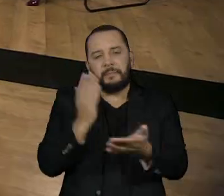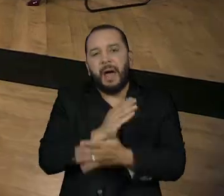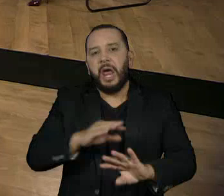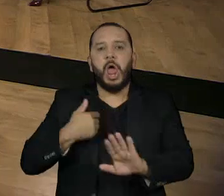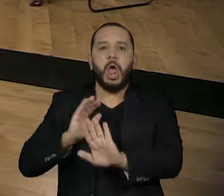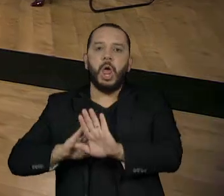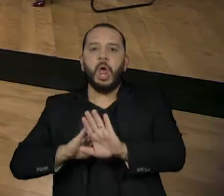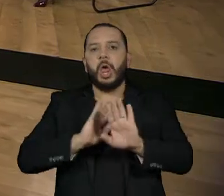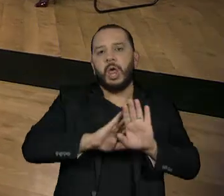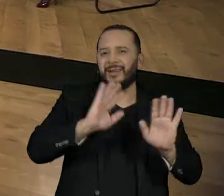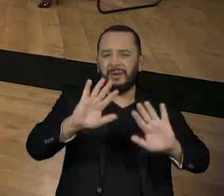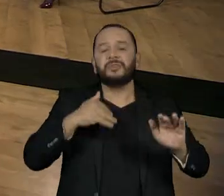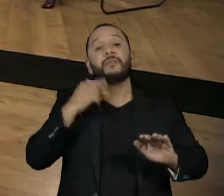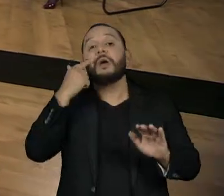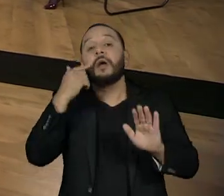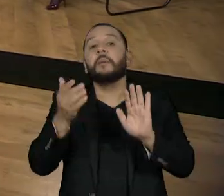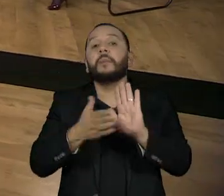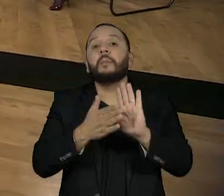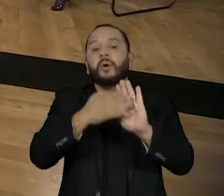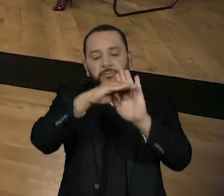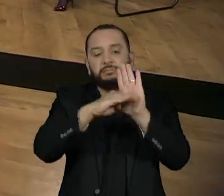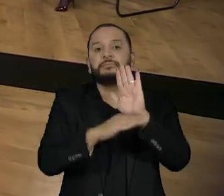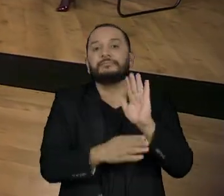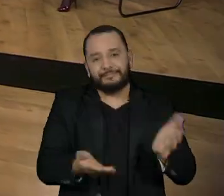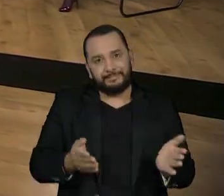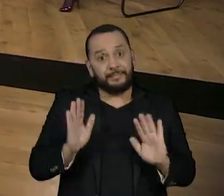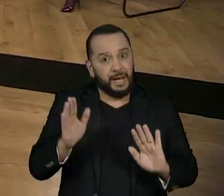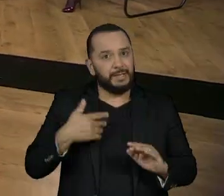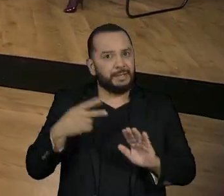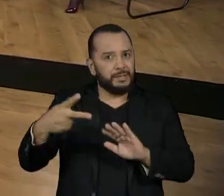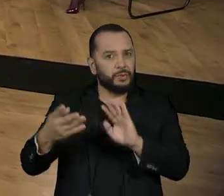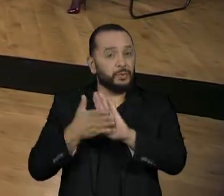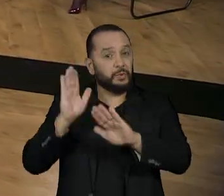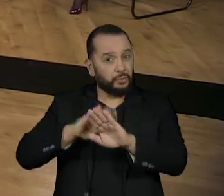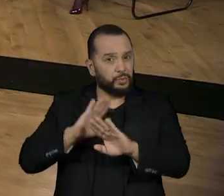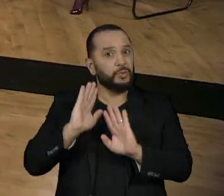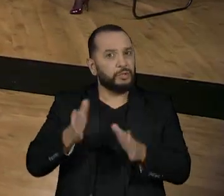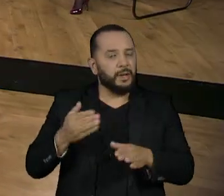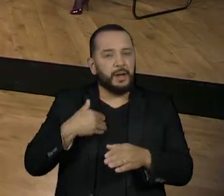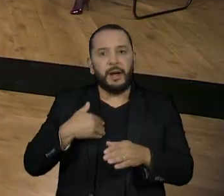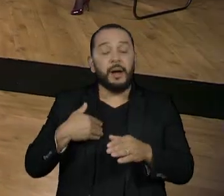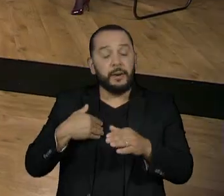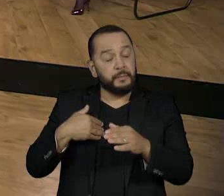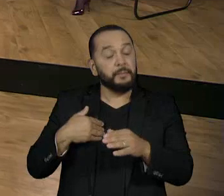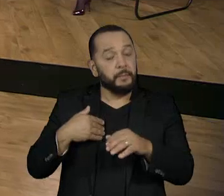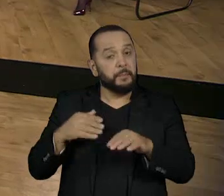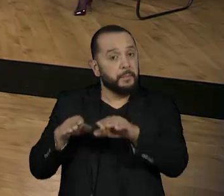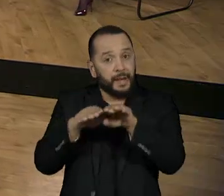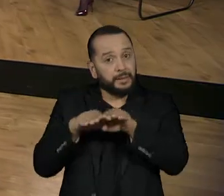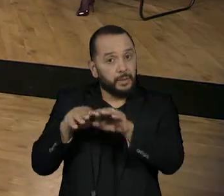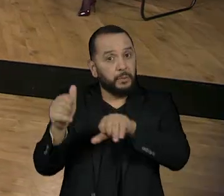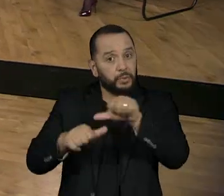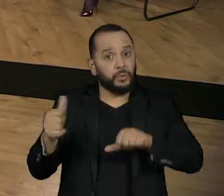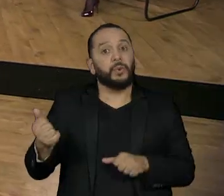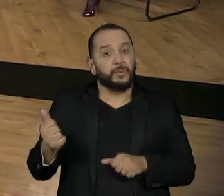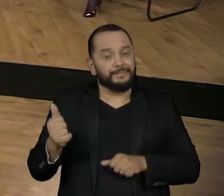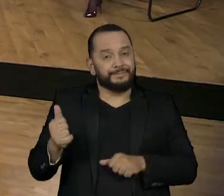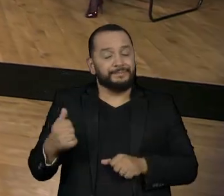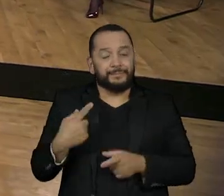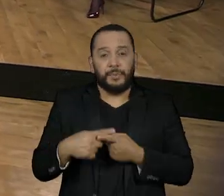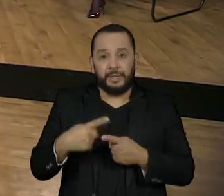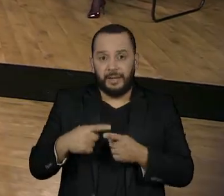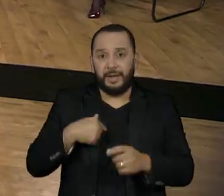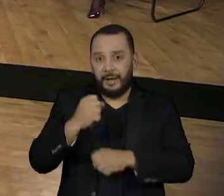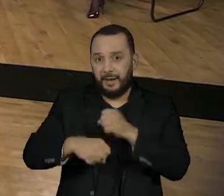foi no segundo turno, em algumas cidades, esse padrão mudar. E isso pode apontar tendências para 2022, né? Porque em